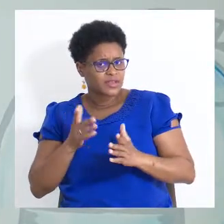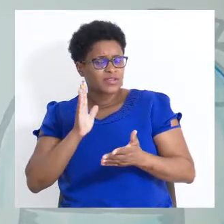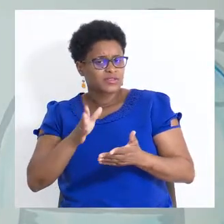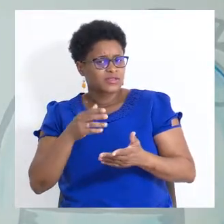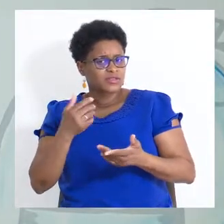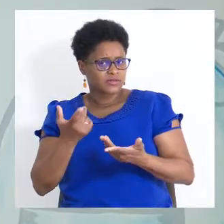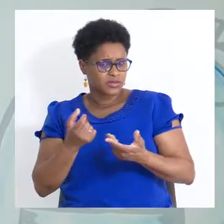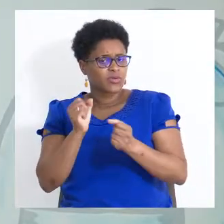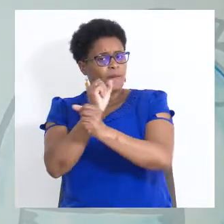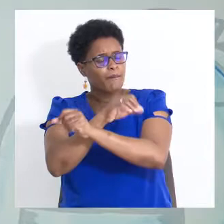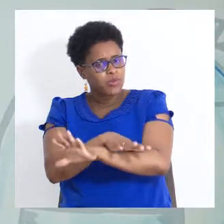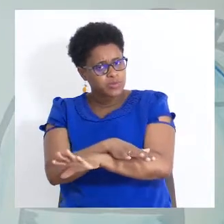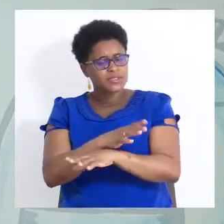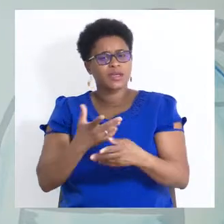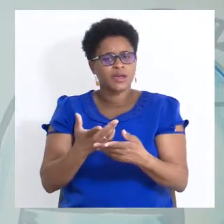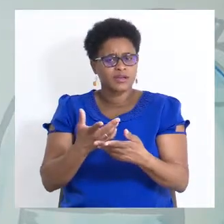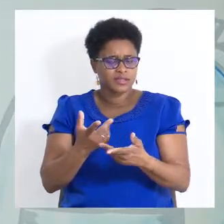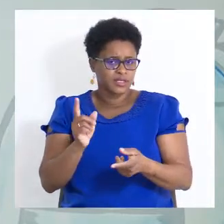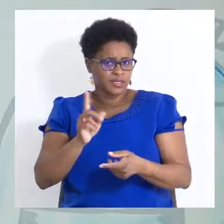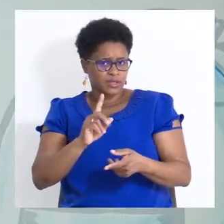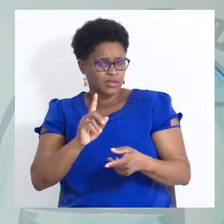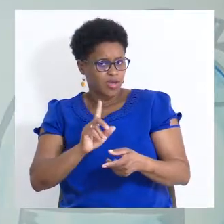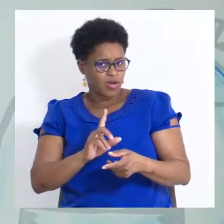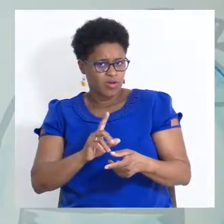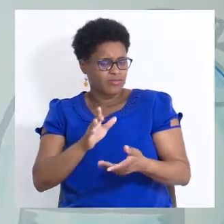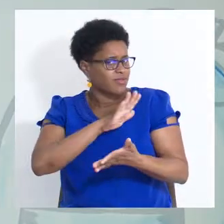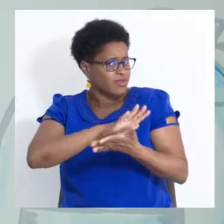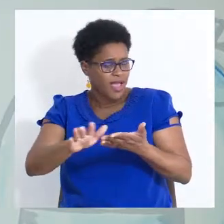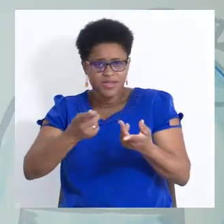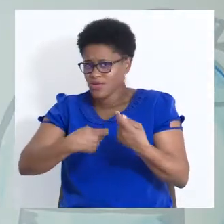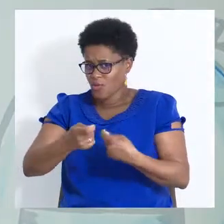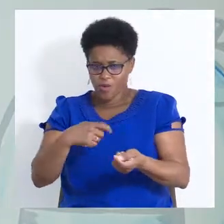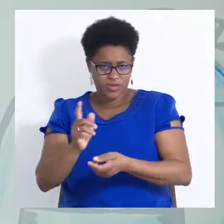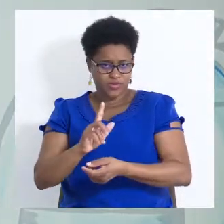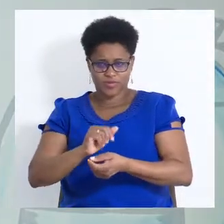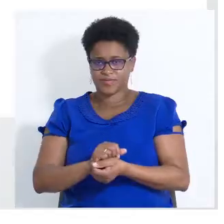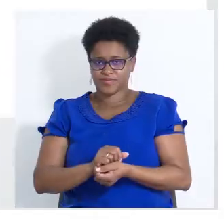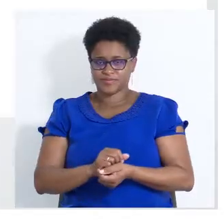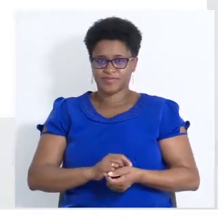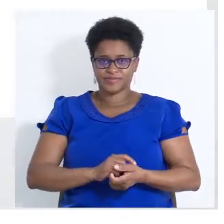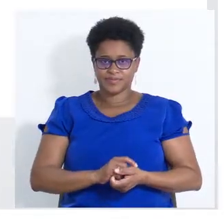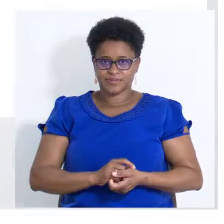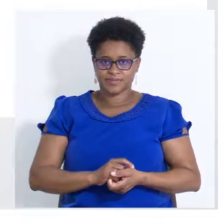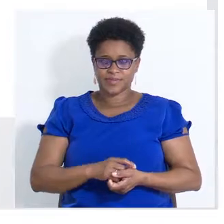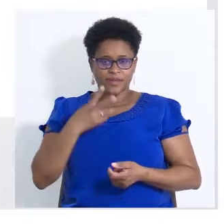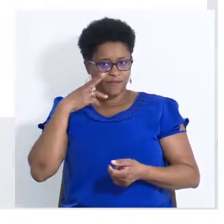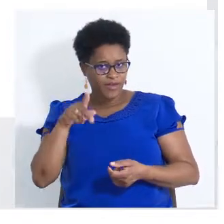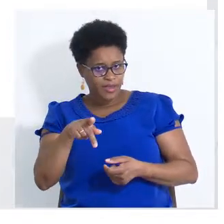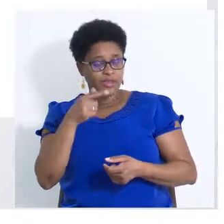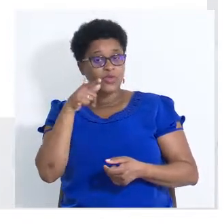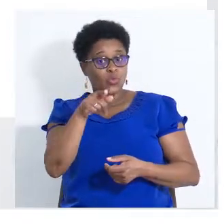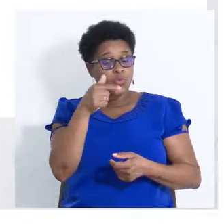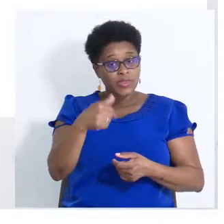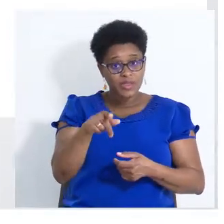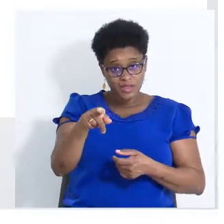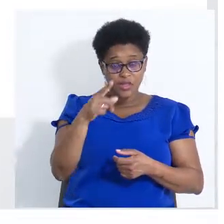são produções publicitárias que não arrecade-se nada de comércio. Dá um exemplo. Repara